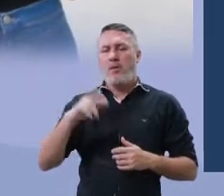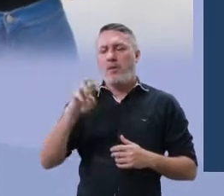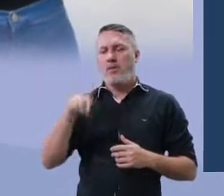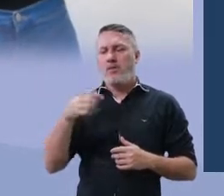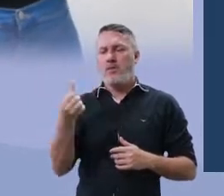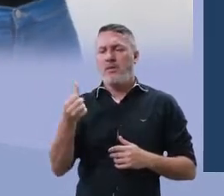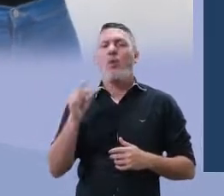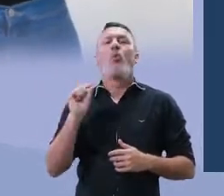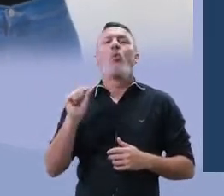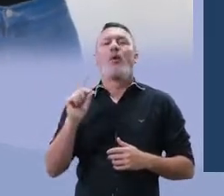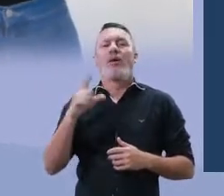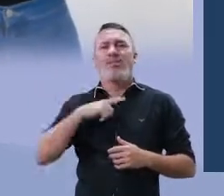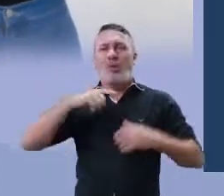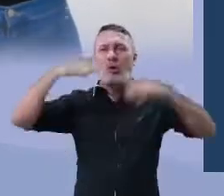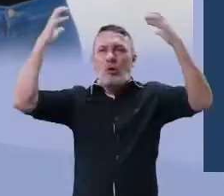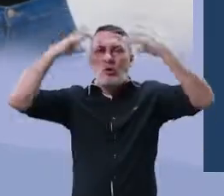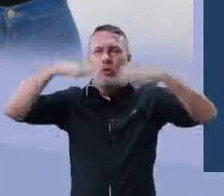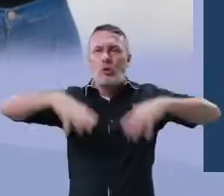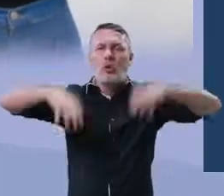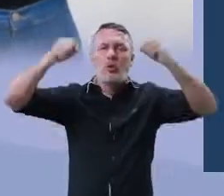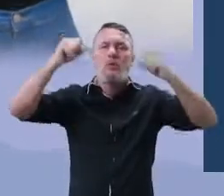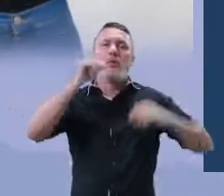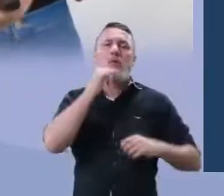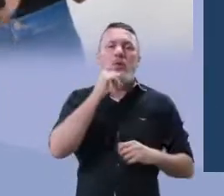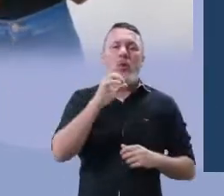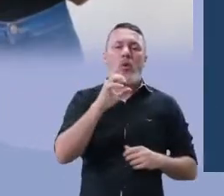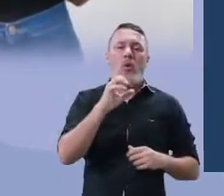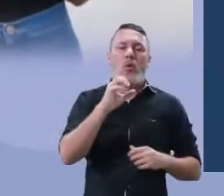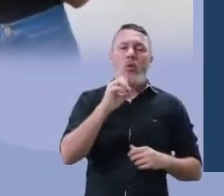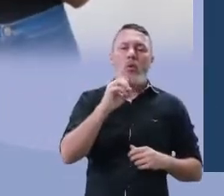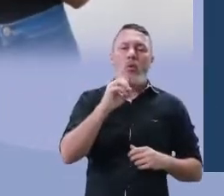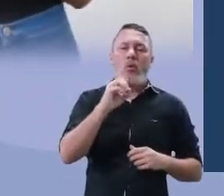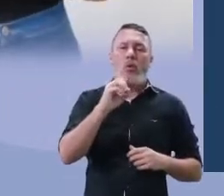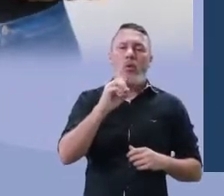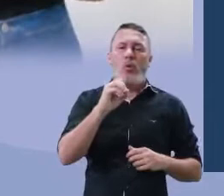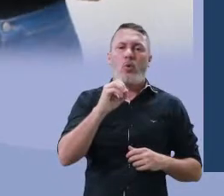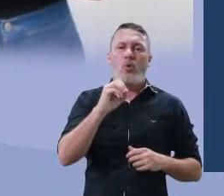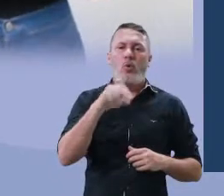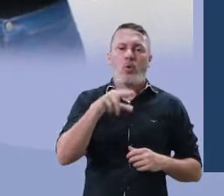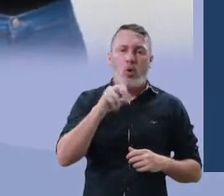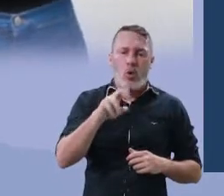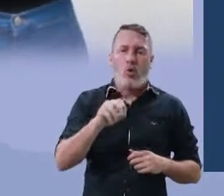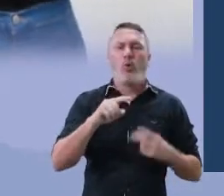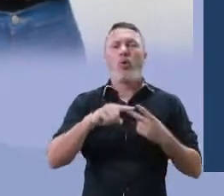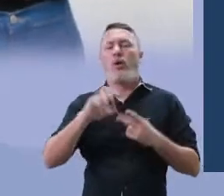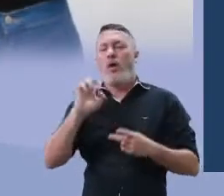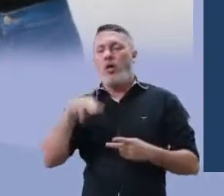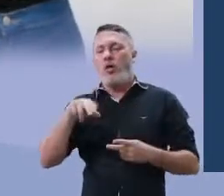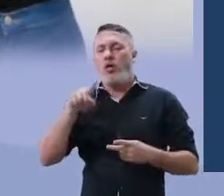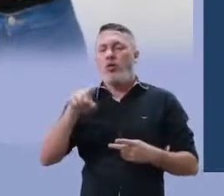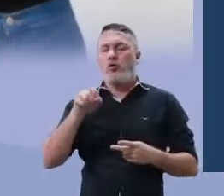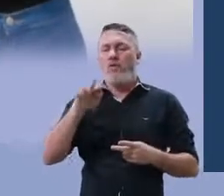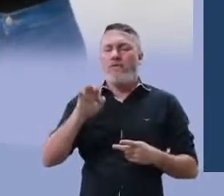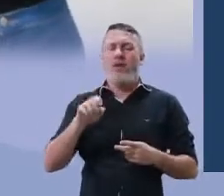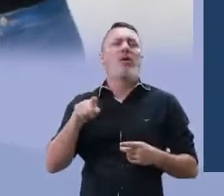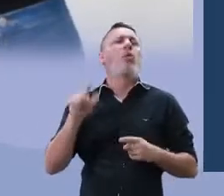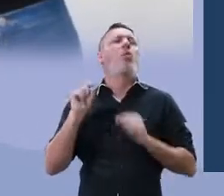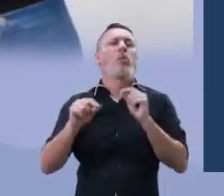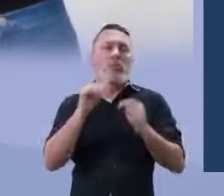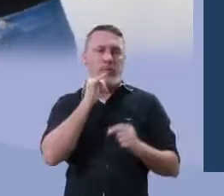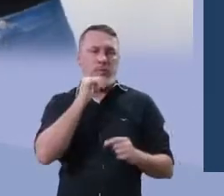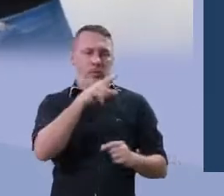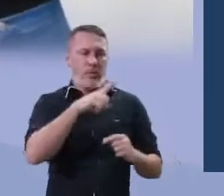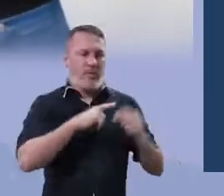é isso, né? Quando a gente tem óxidos de enxofre e de nitrogênio lançados na atmosfera pela poluição. Como que